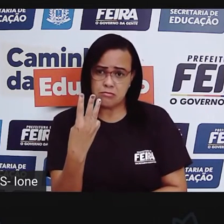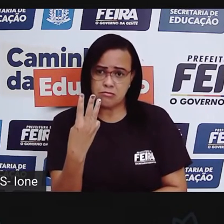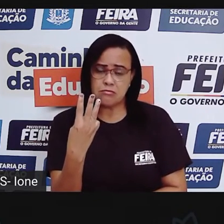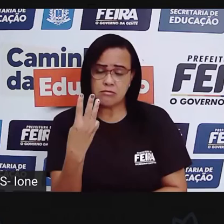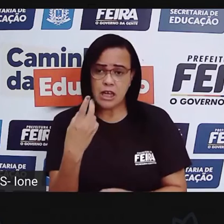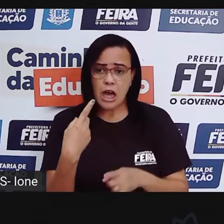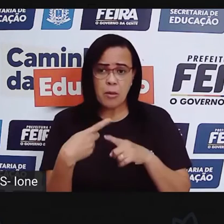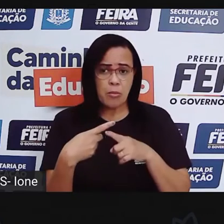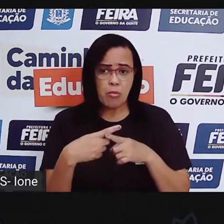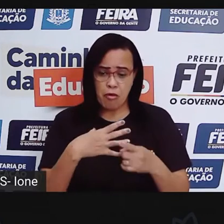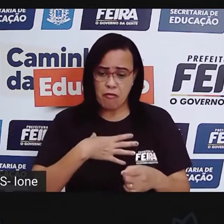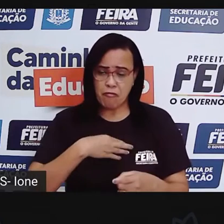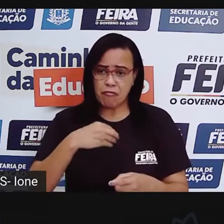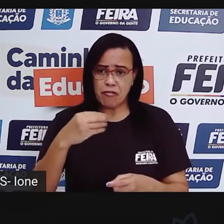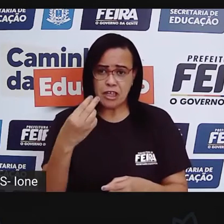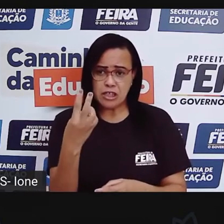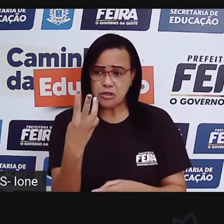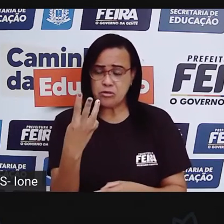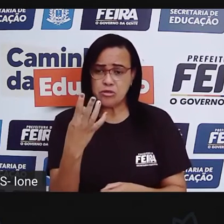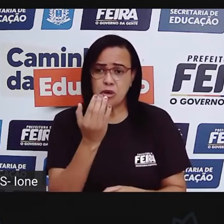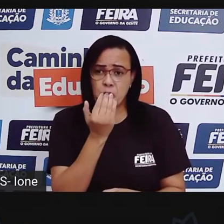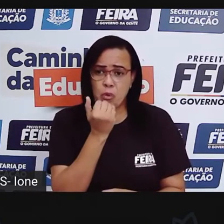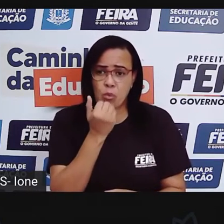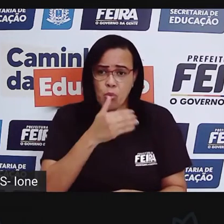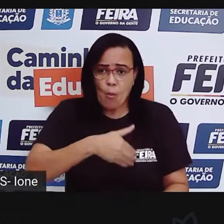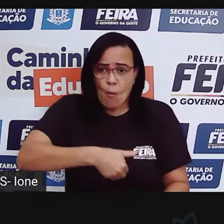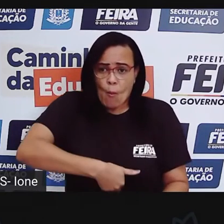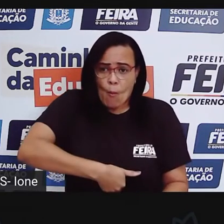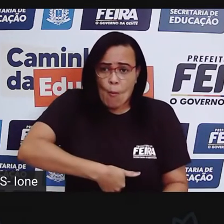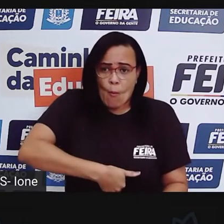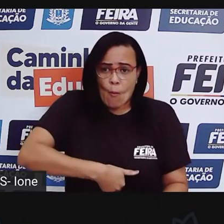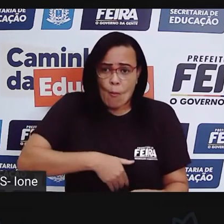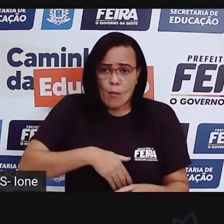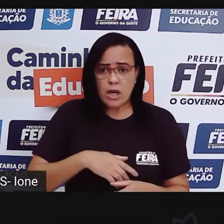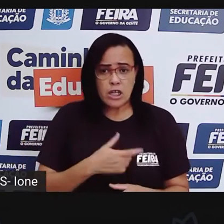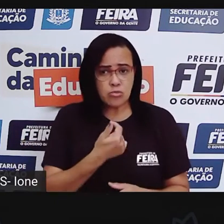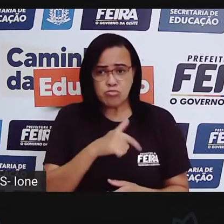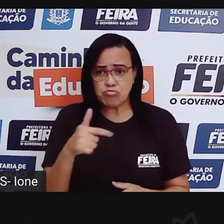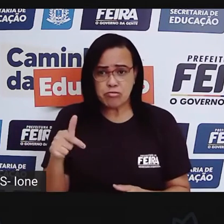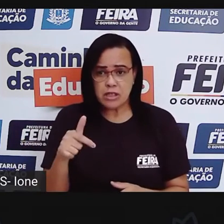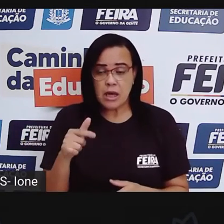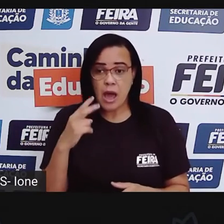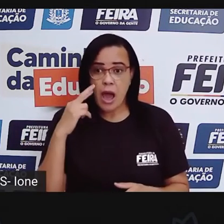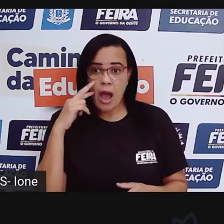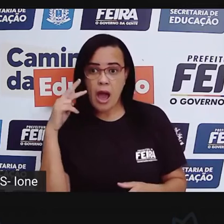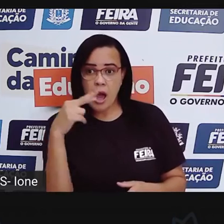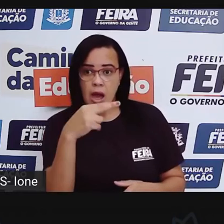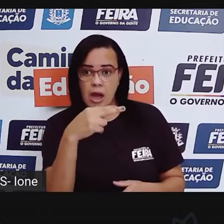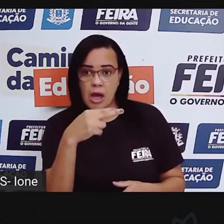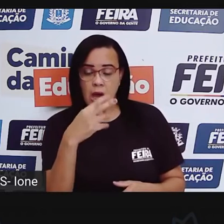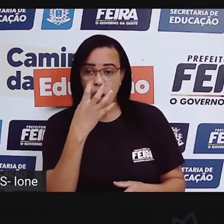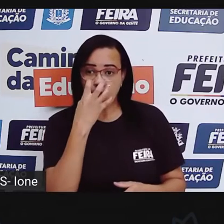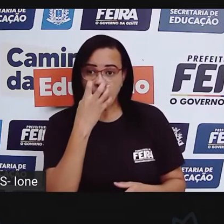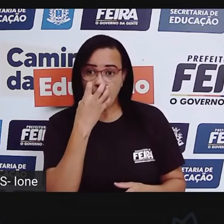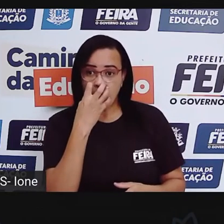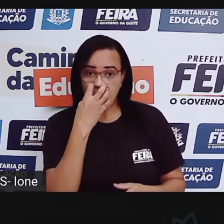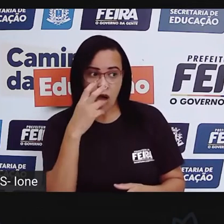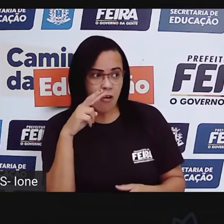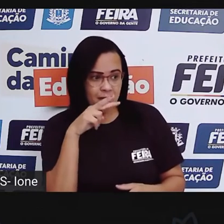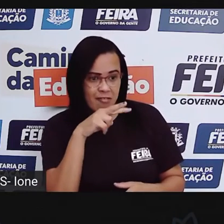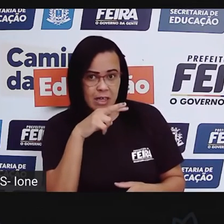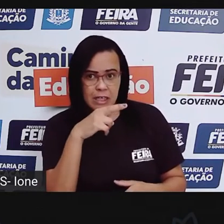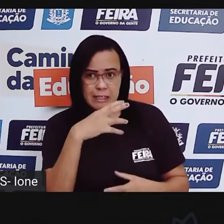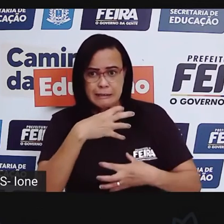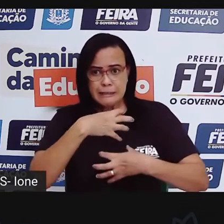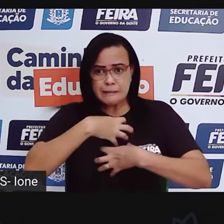os filhotinhos dela, né? E aí o cachorro faz o quê? Ele tem empatia pela garça, né? Ele